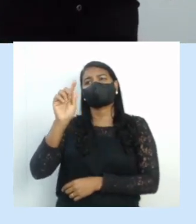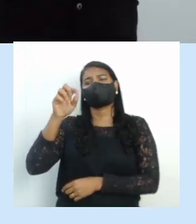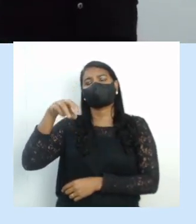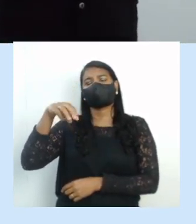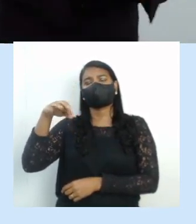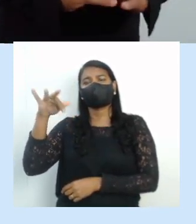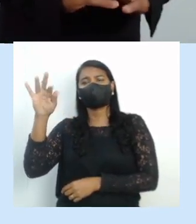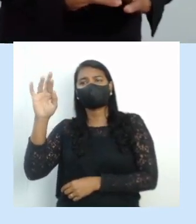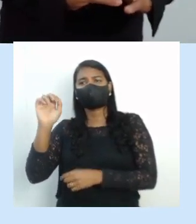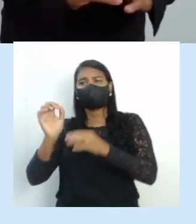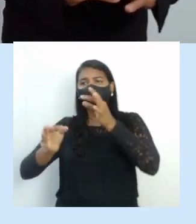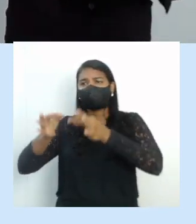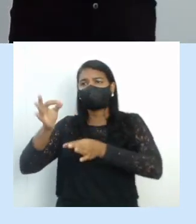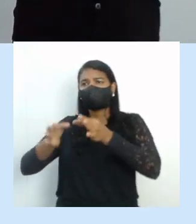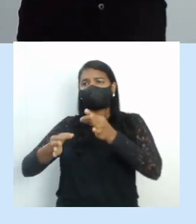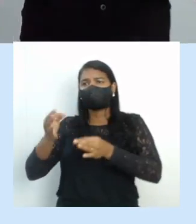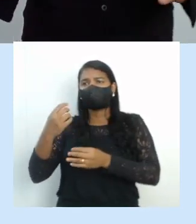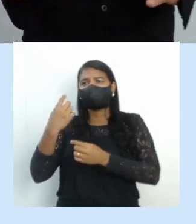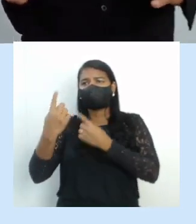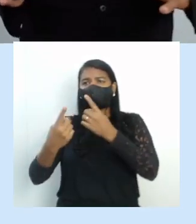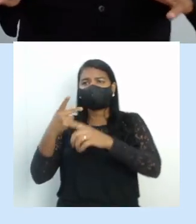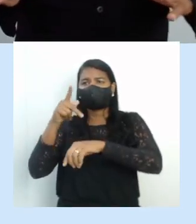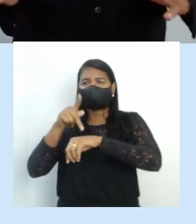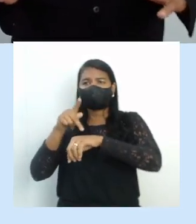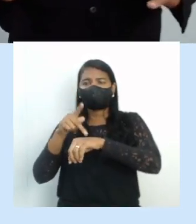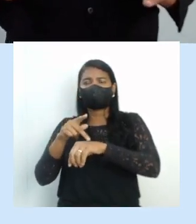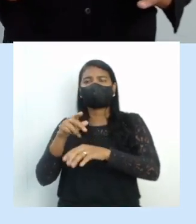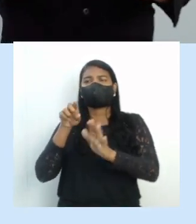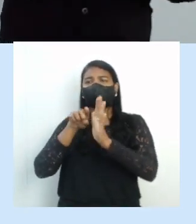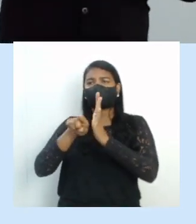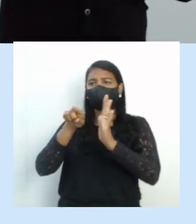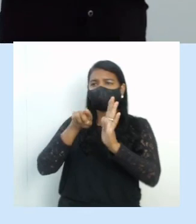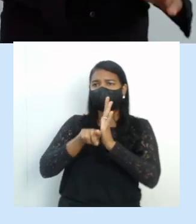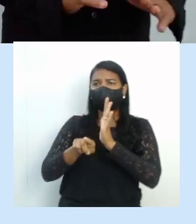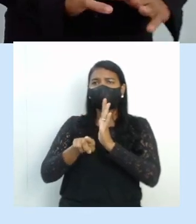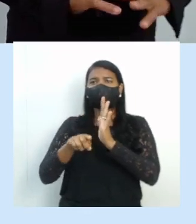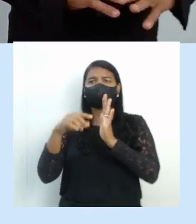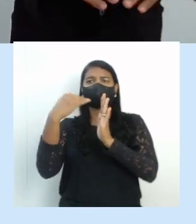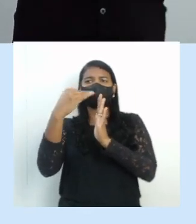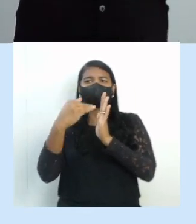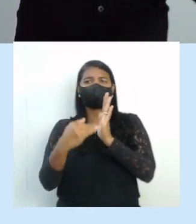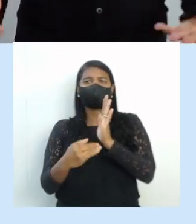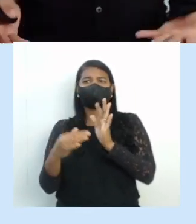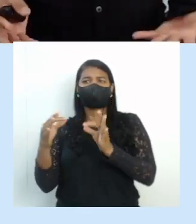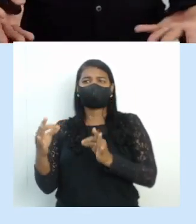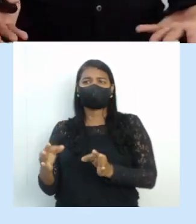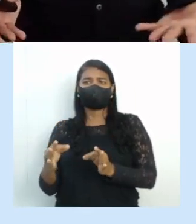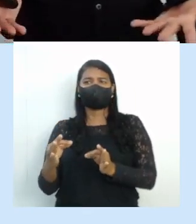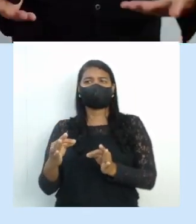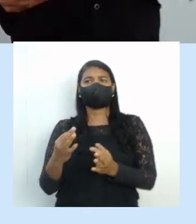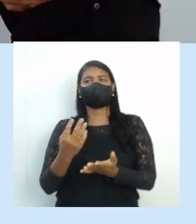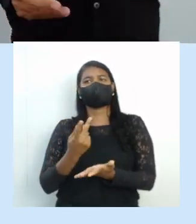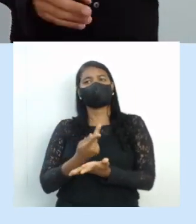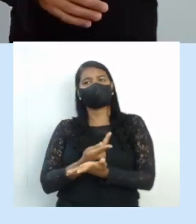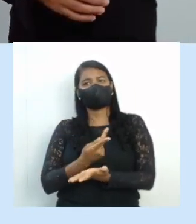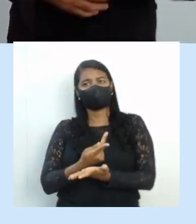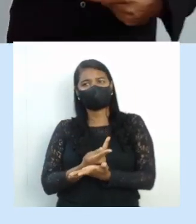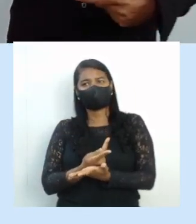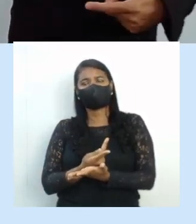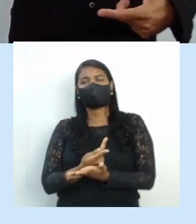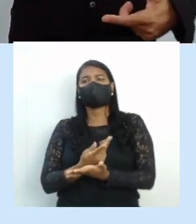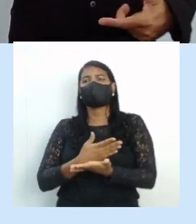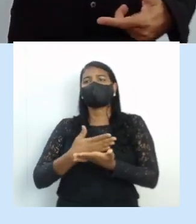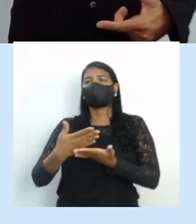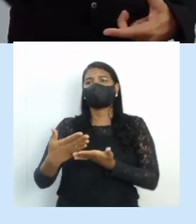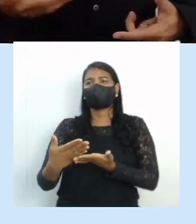vai justificar as alternativas que são corretas e incorretas. E quando a gente